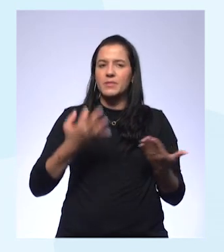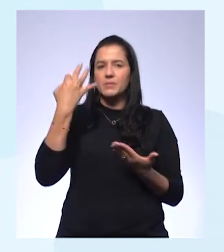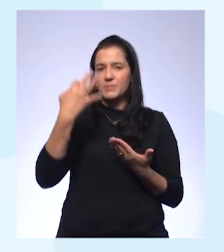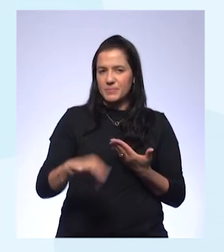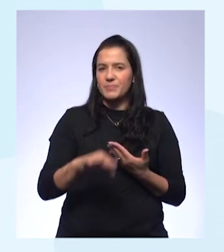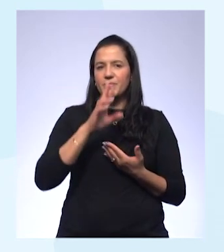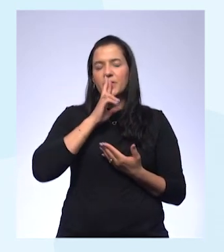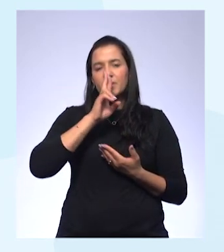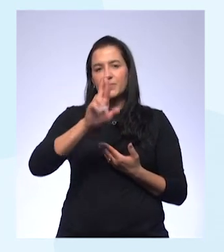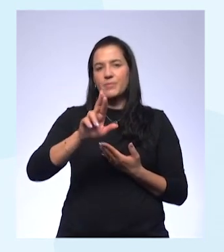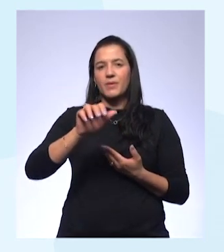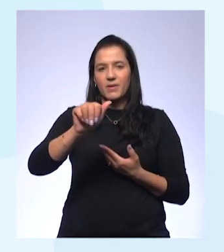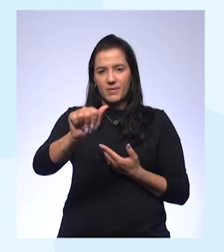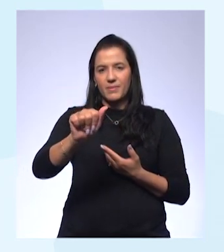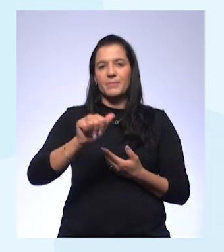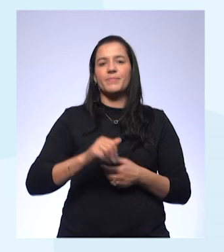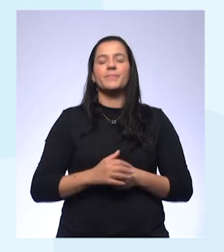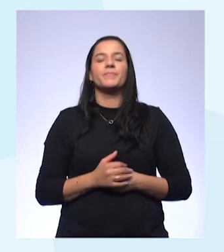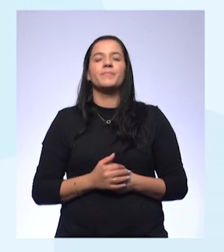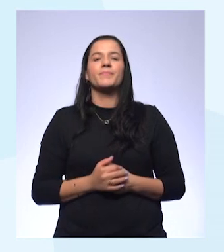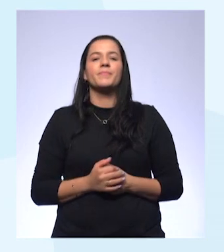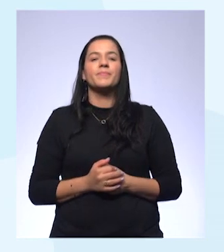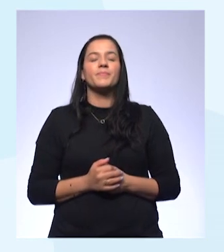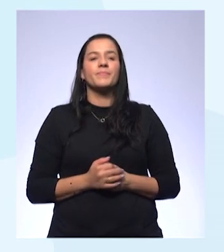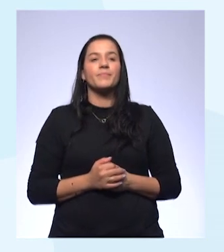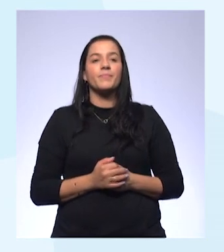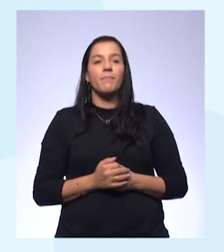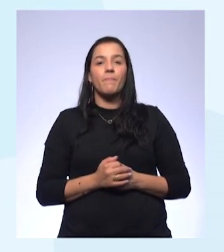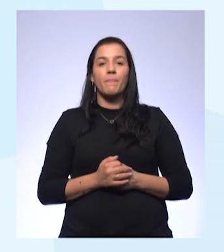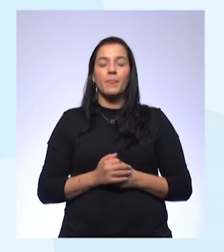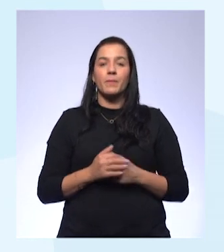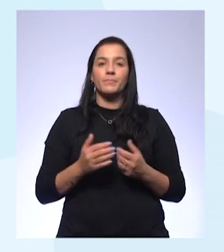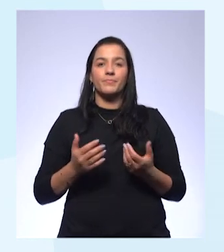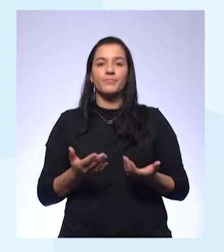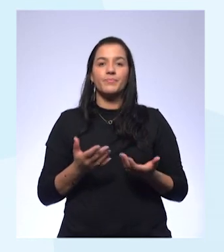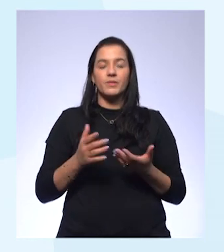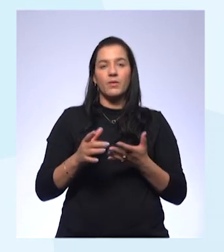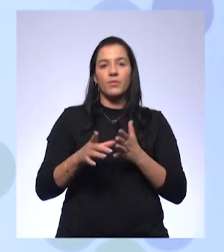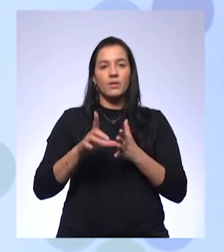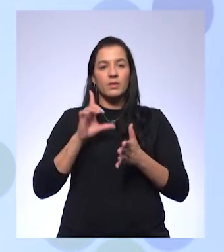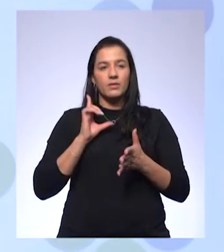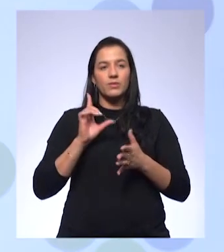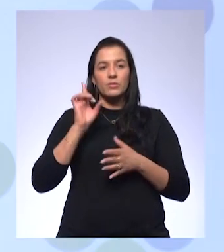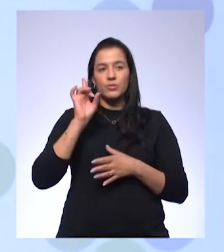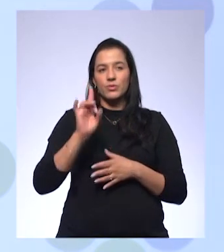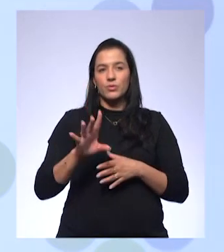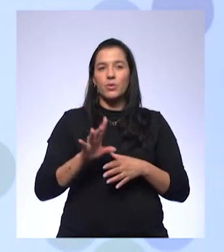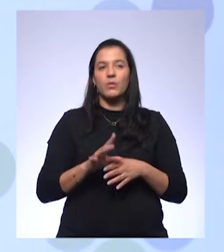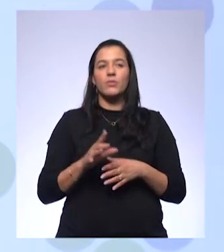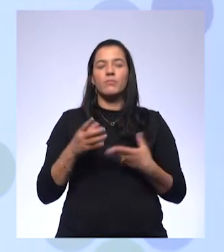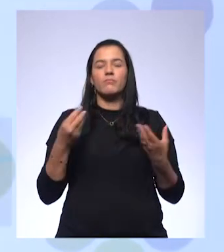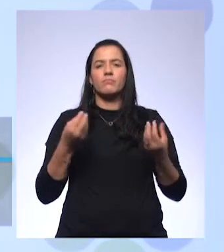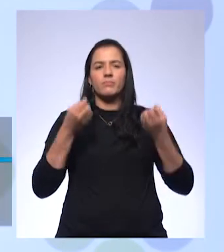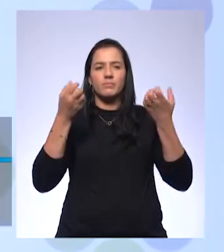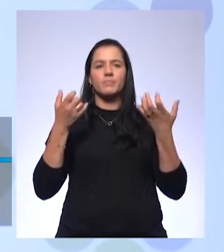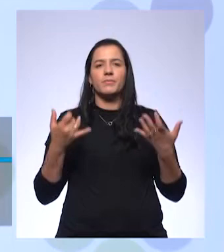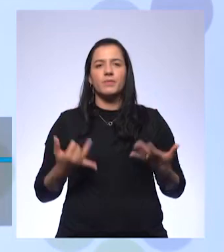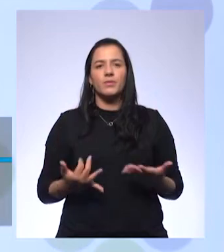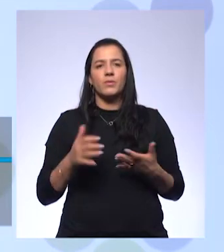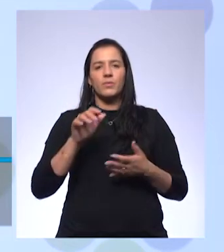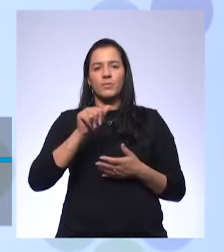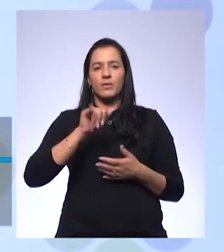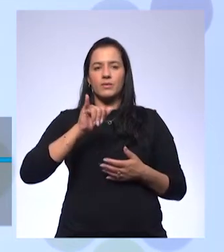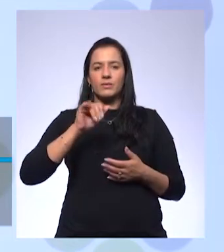aí, alternativa A. Antes de mais nada, eu gostaria só de retomar uma questão rápida para vocês, sobre o